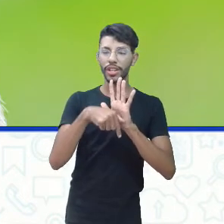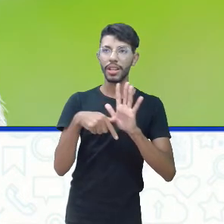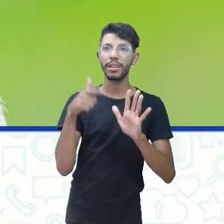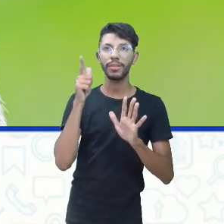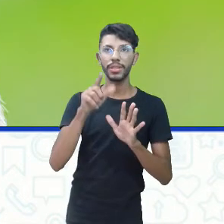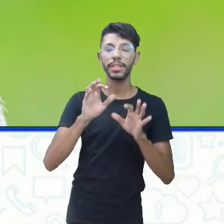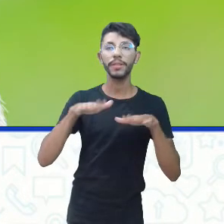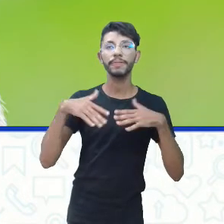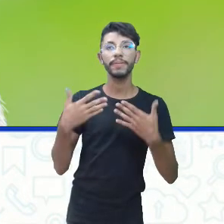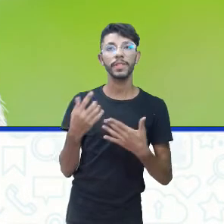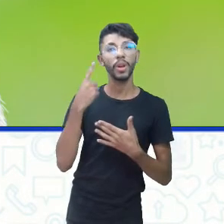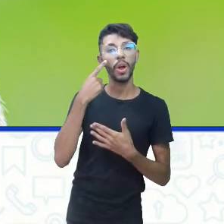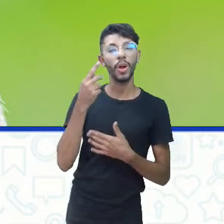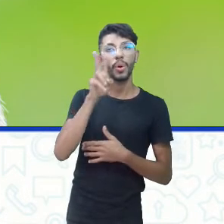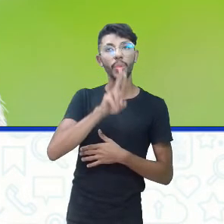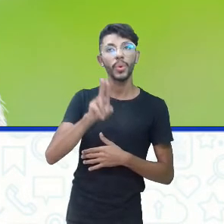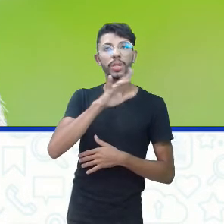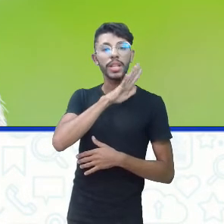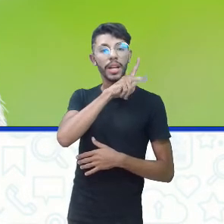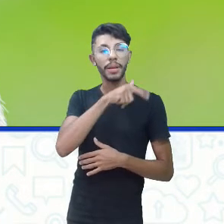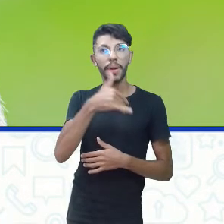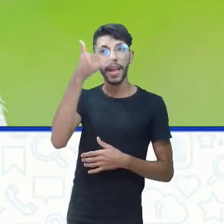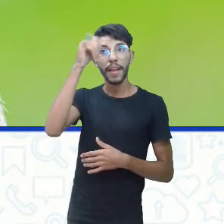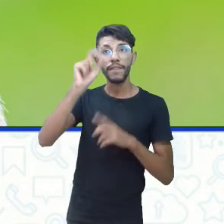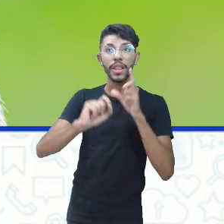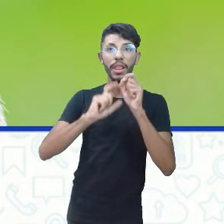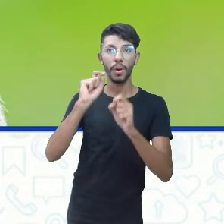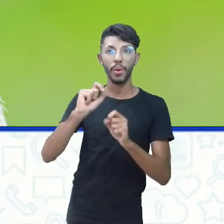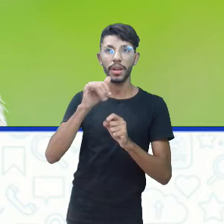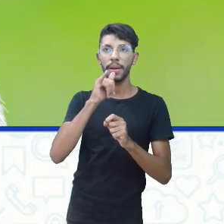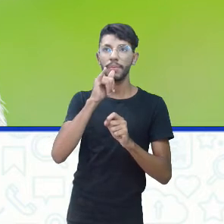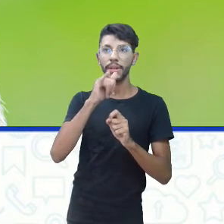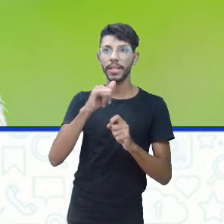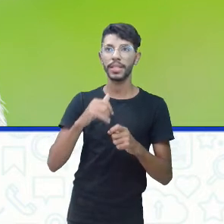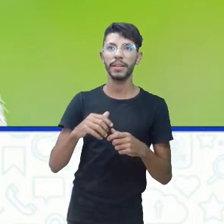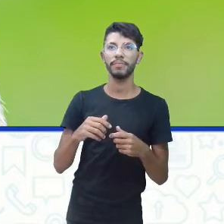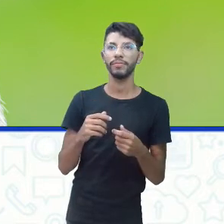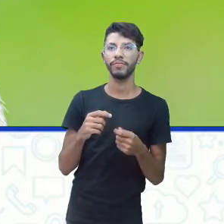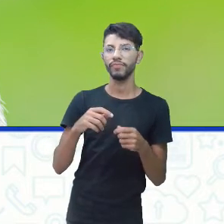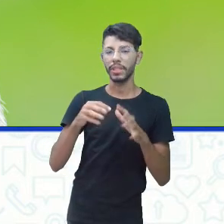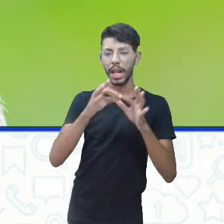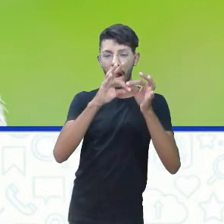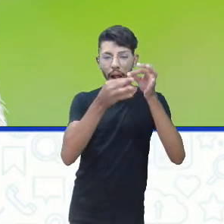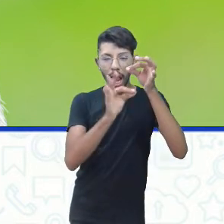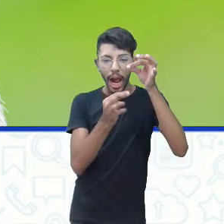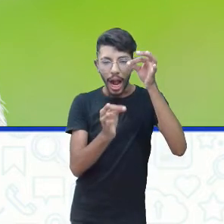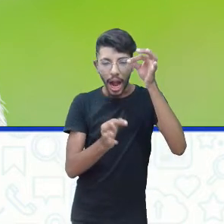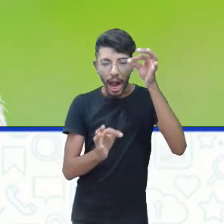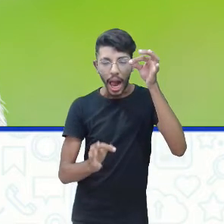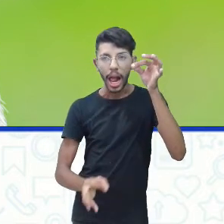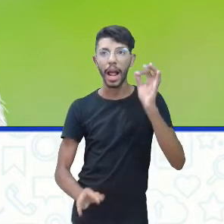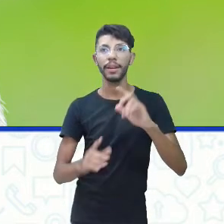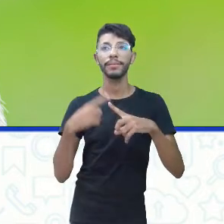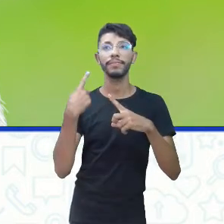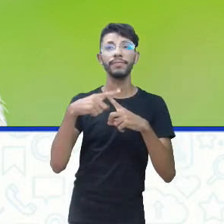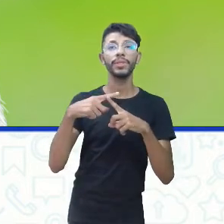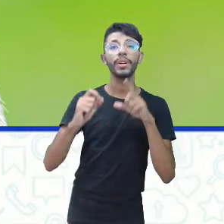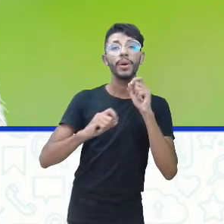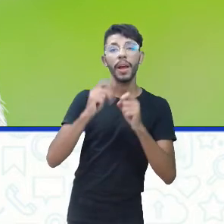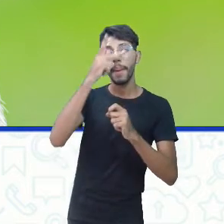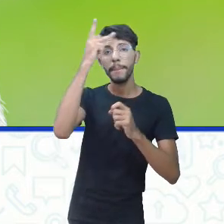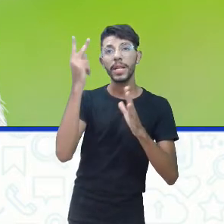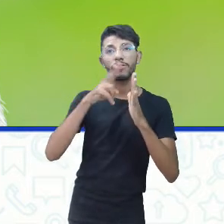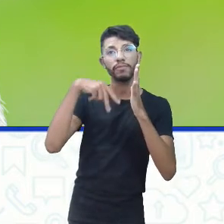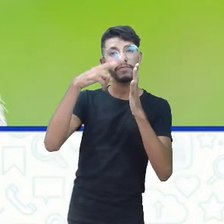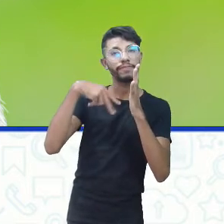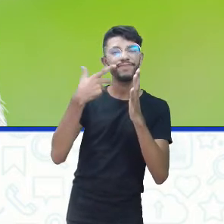O uso de animais evita a necessidade de ter descrições muito longas, pois o leitor não